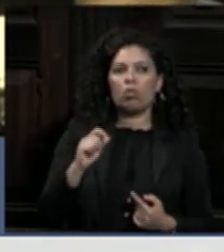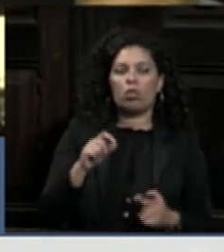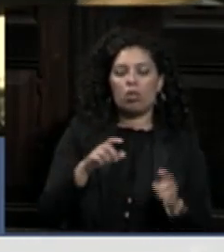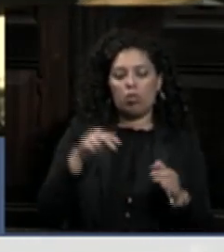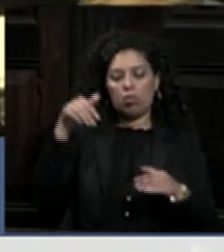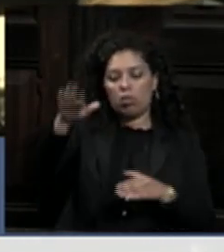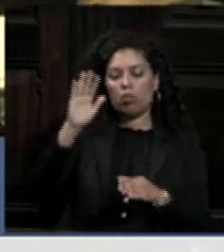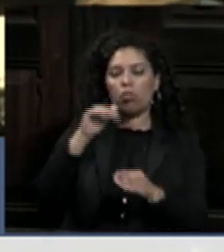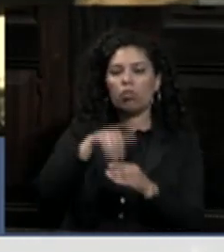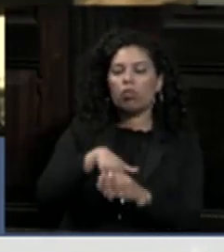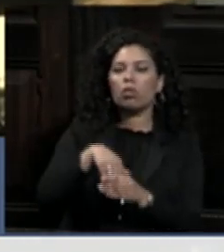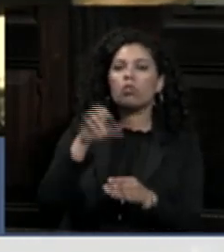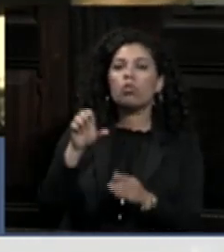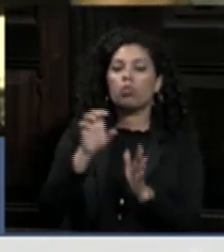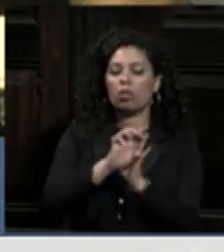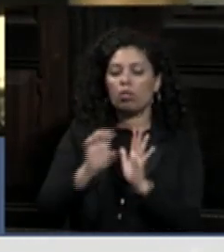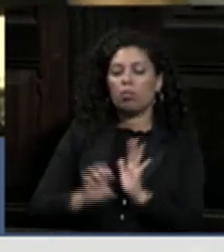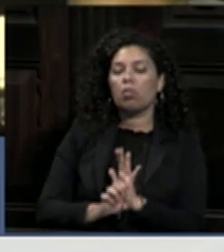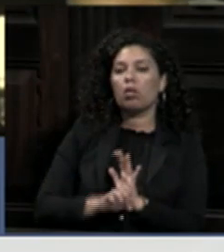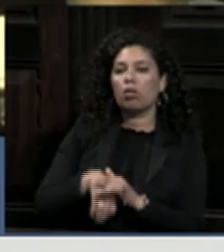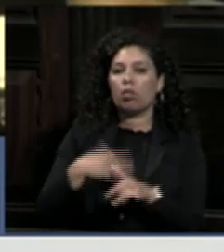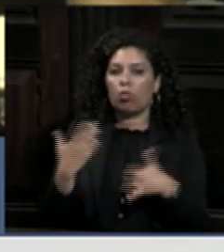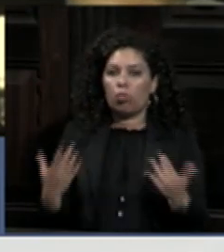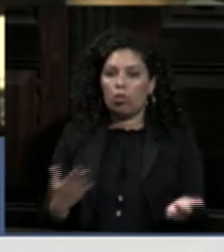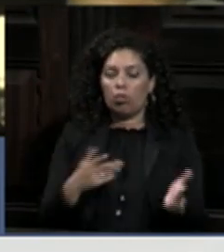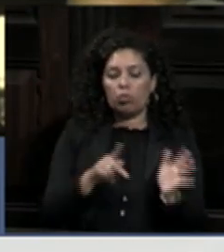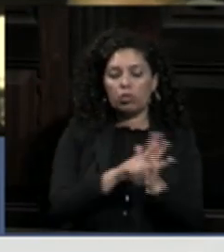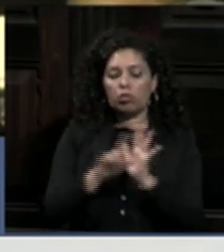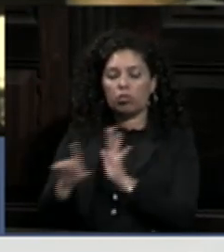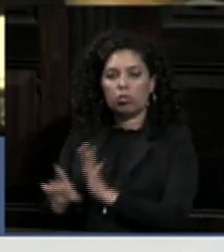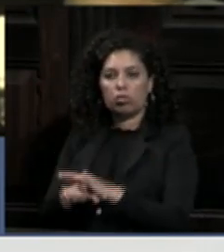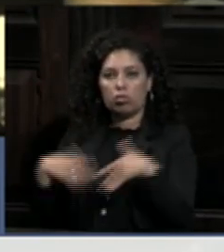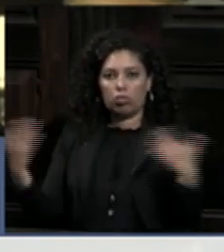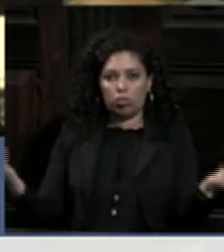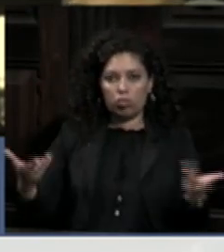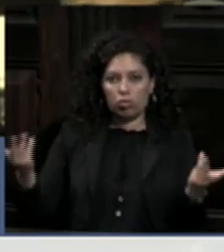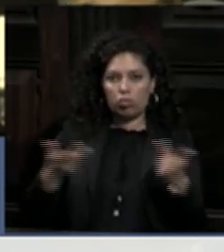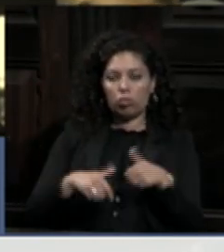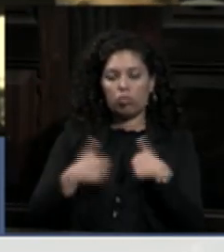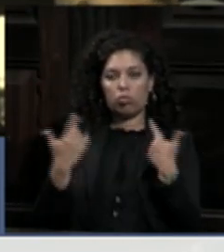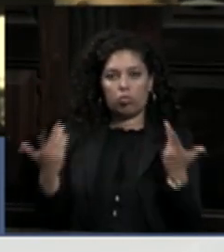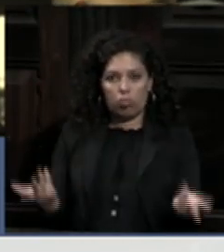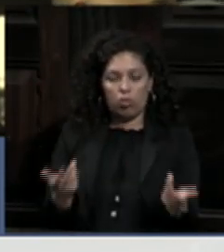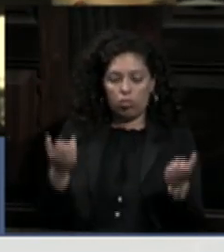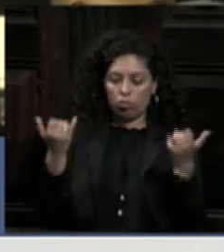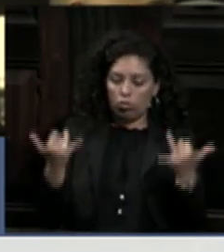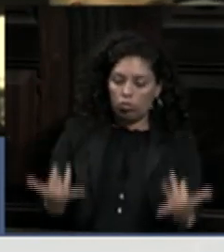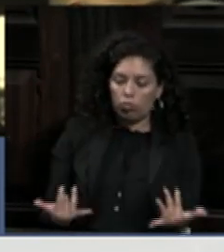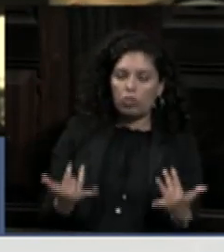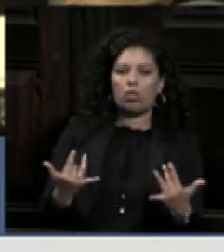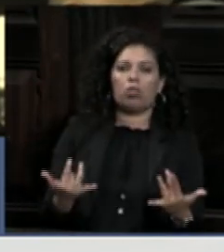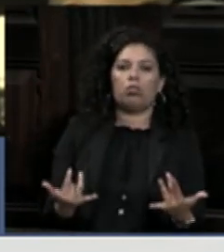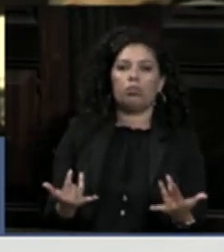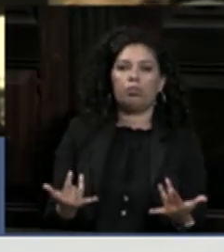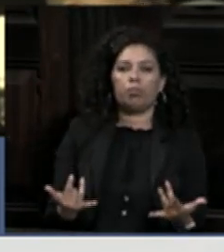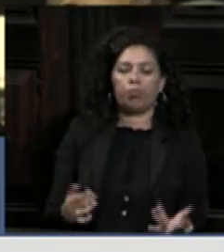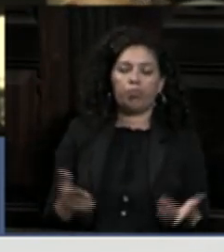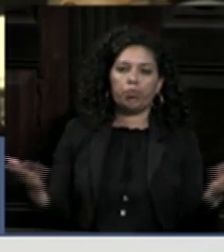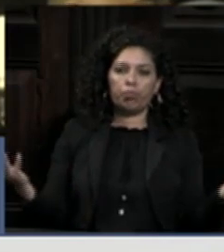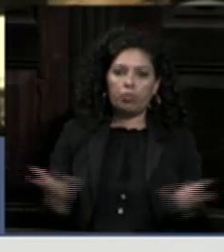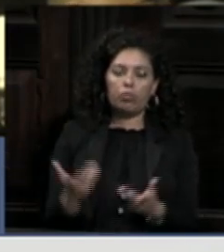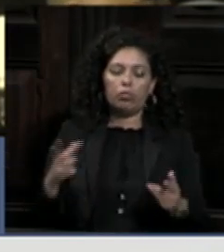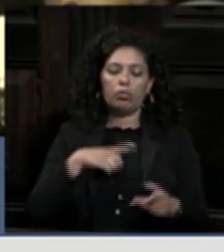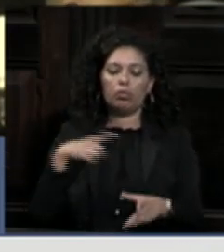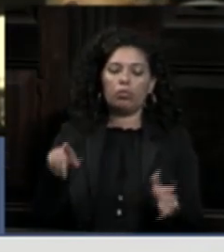votação a emenda da comissão de constituição e justiça seja que aprove a resolução aprovada em votação o projeto assim emendado seus que a prova não